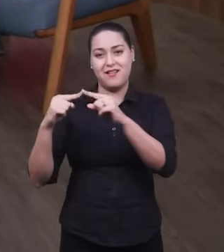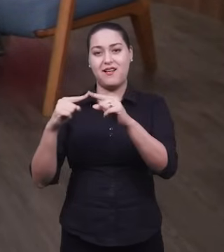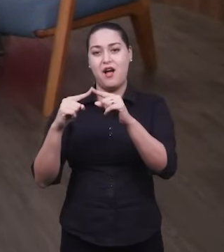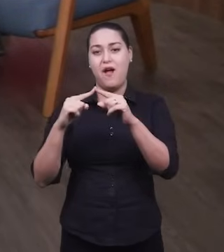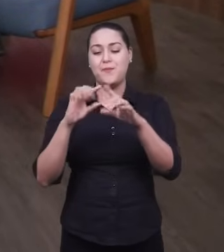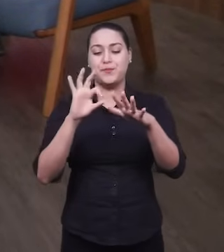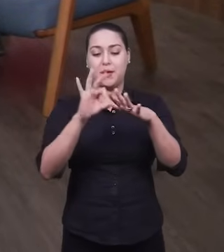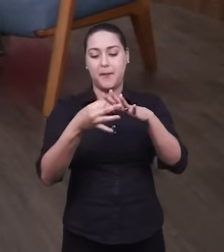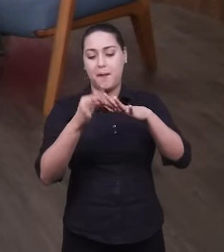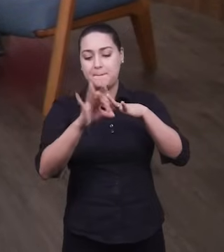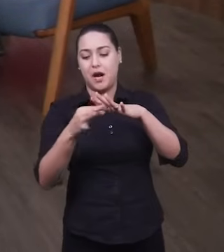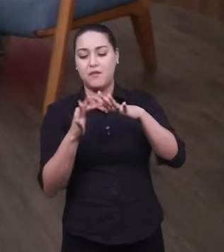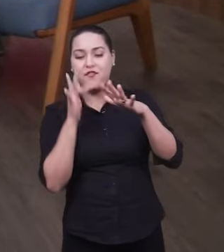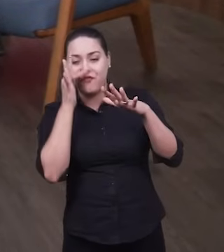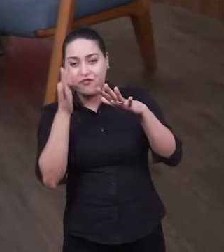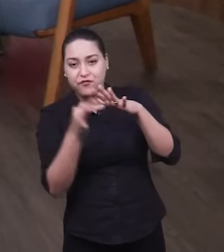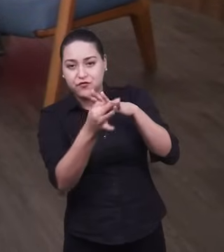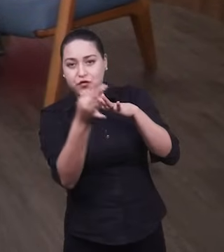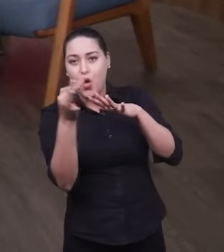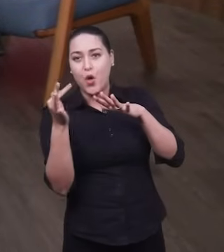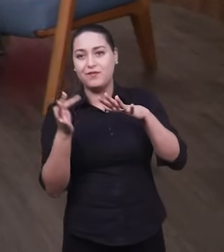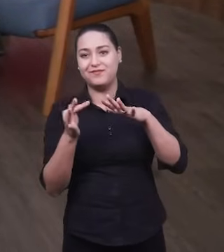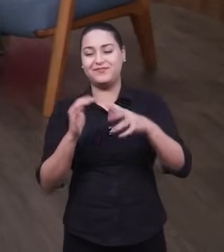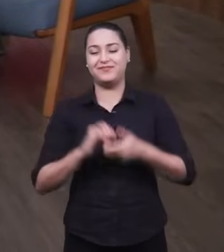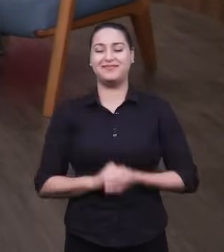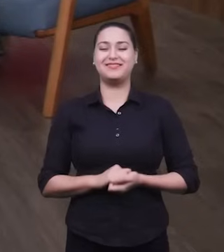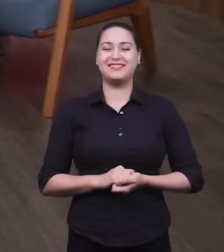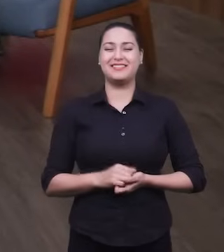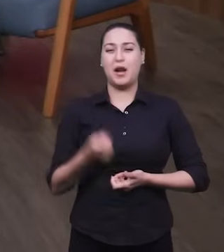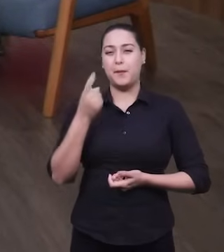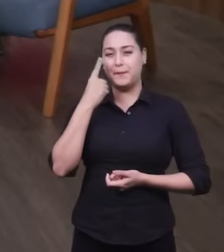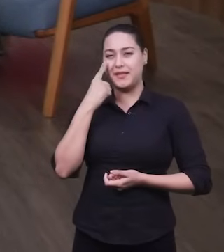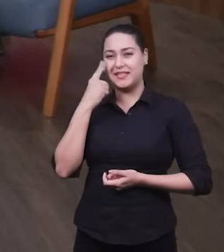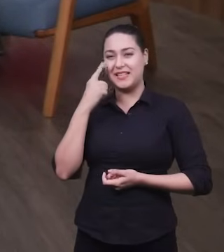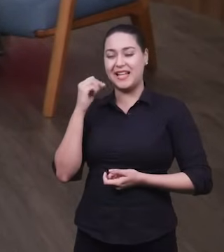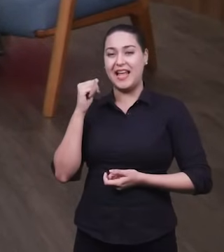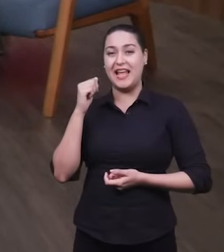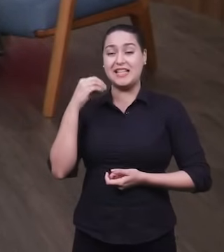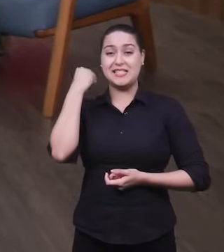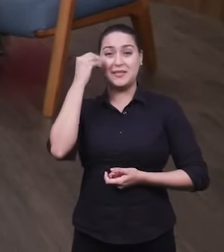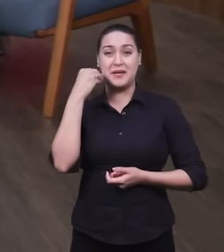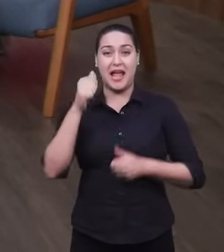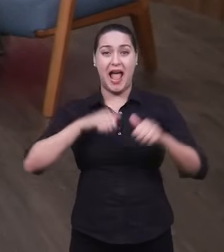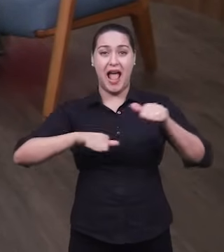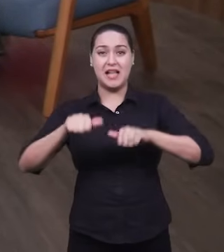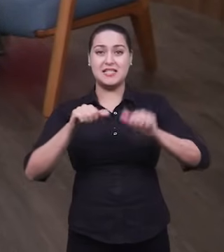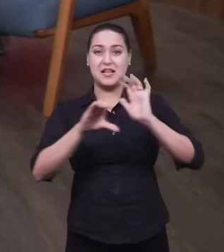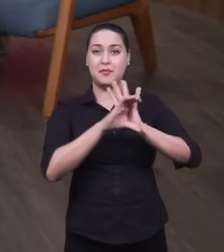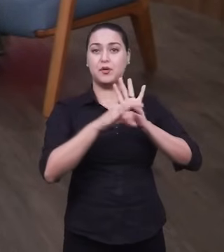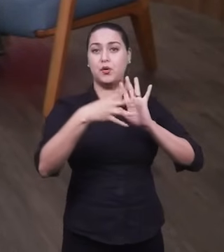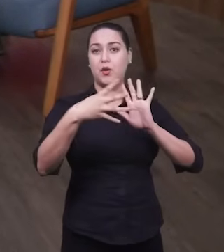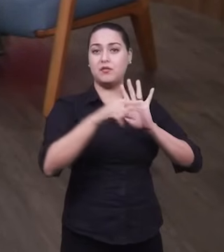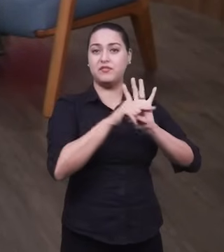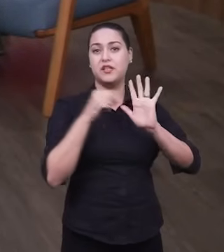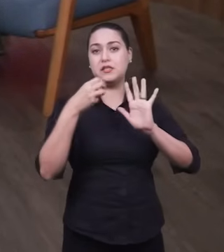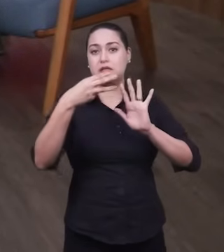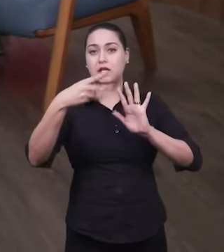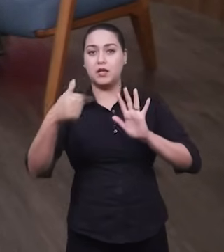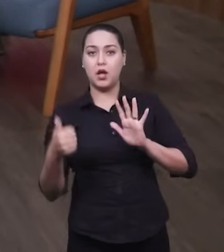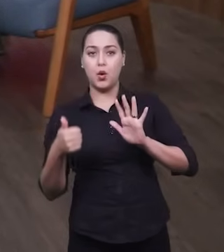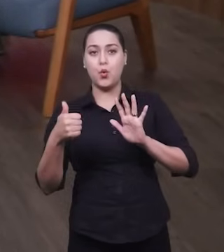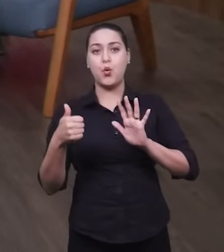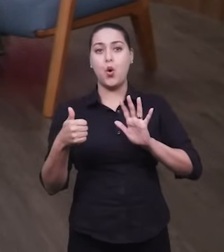são vinhas que estão em flor, glórias a Deus. Glória a Jesus. Vamos ver aqui uma experiência, Atos 4:31, diz assim,